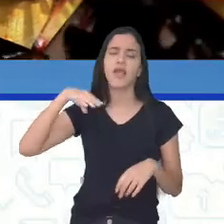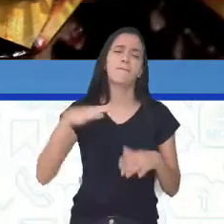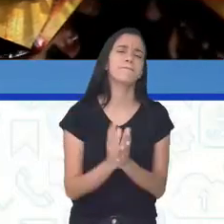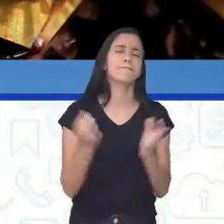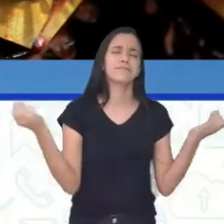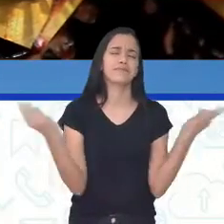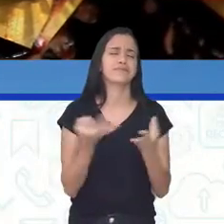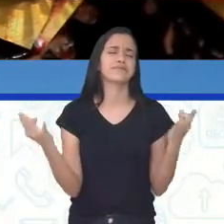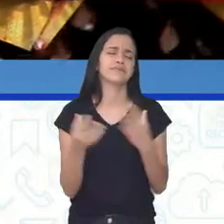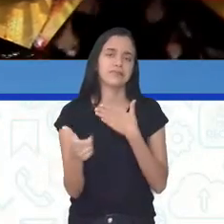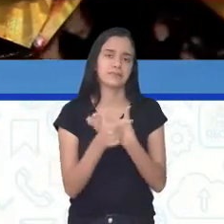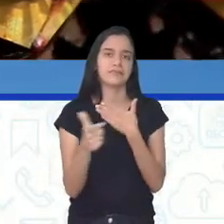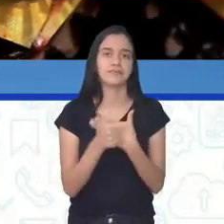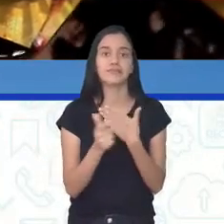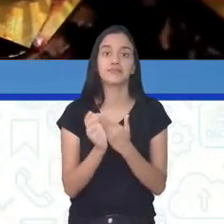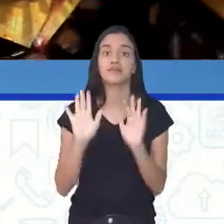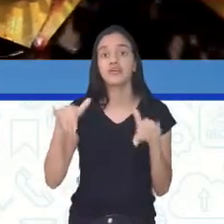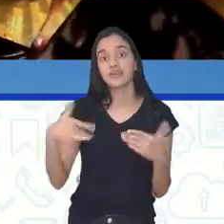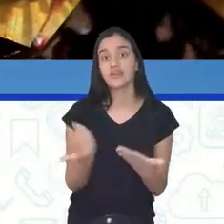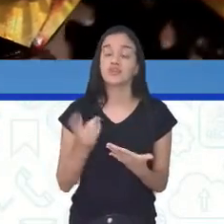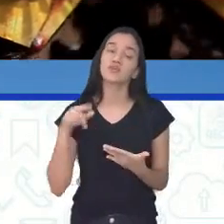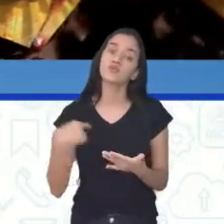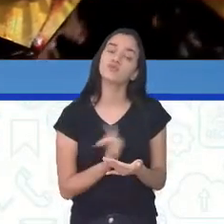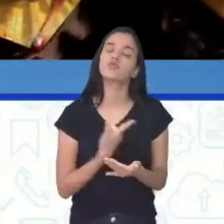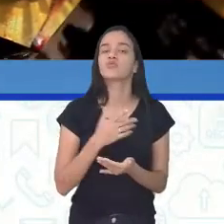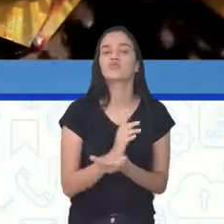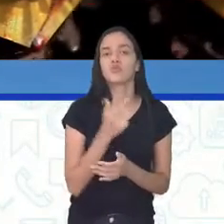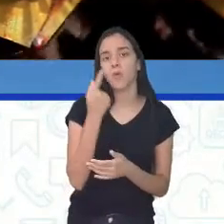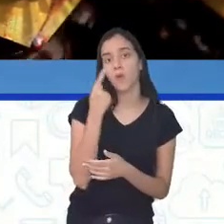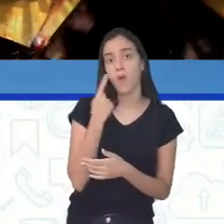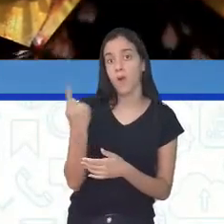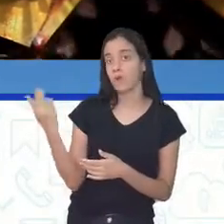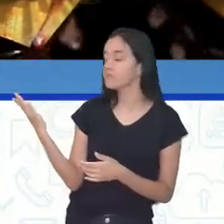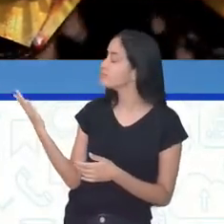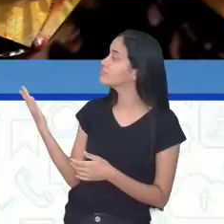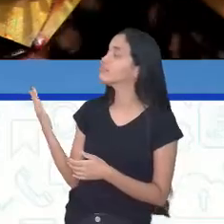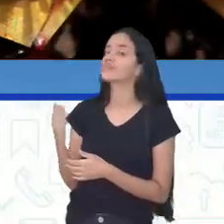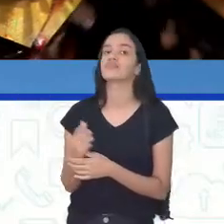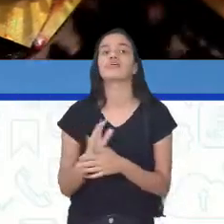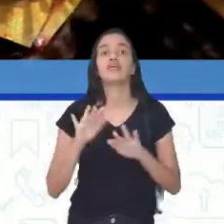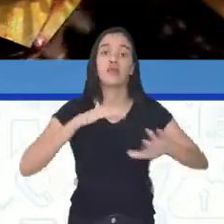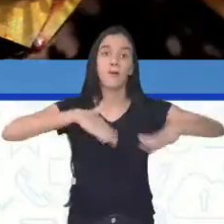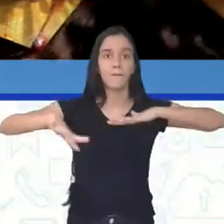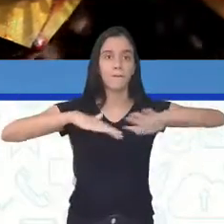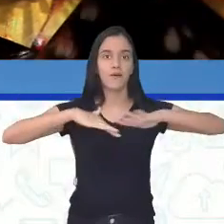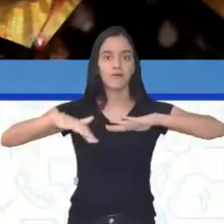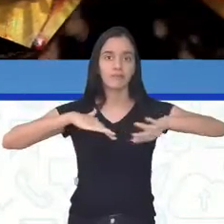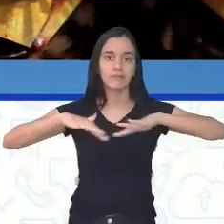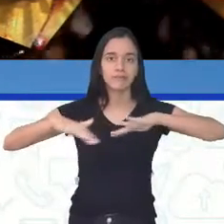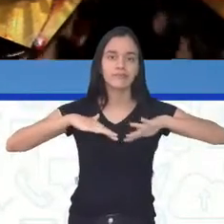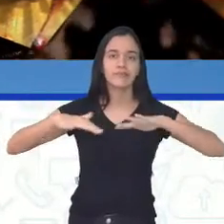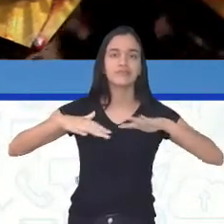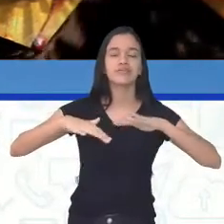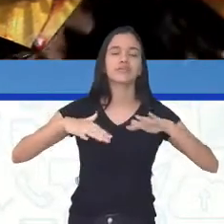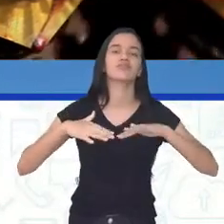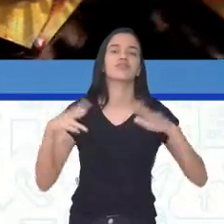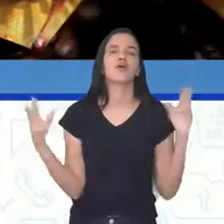perfeita em funcionamento. Então, o nosso corpo é como essa engrenagem aí, gente. Então, esse movimento que se